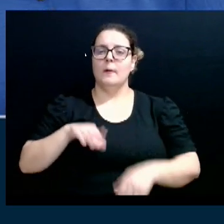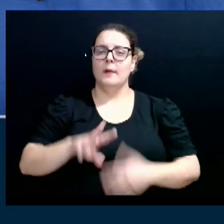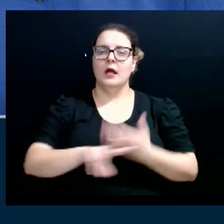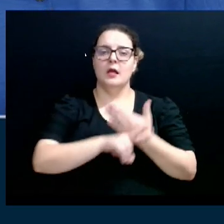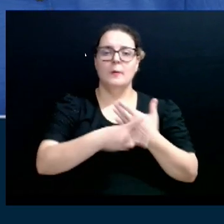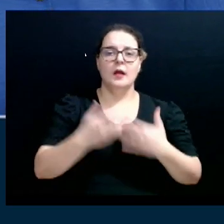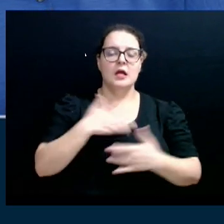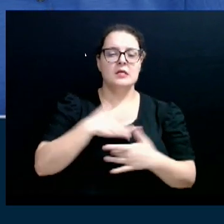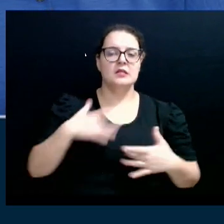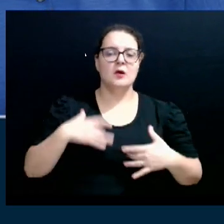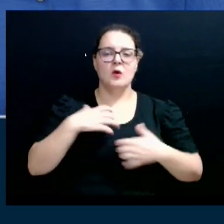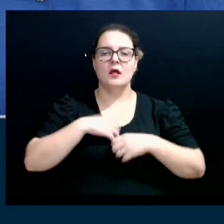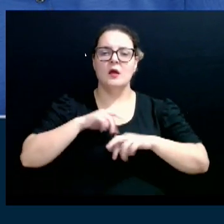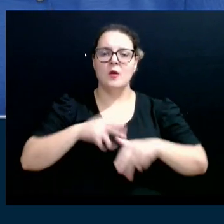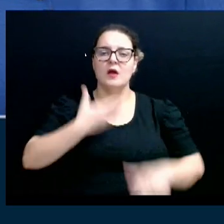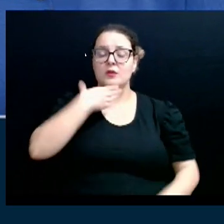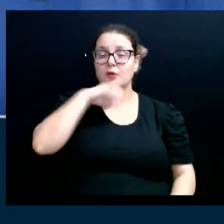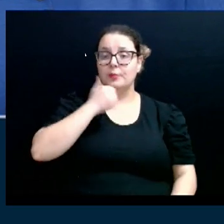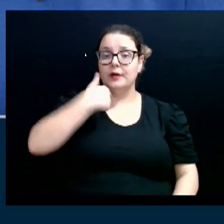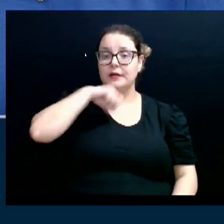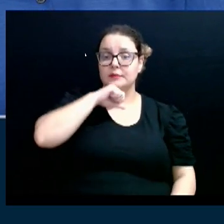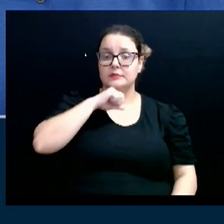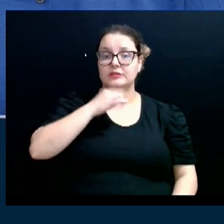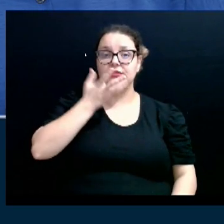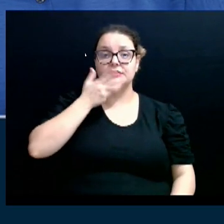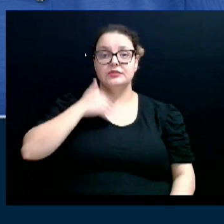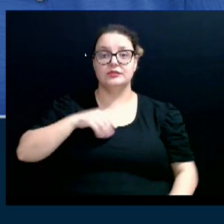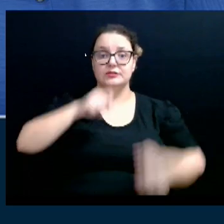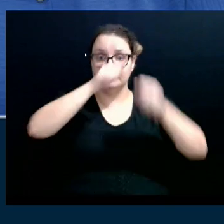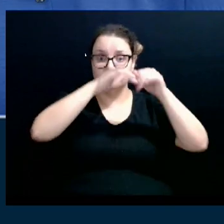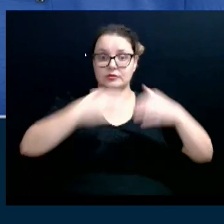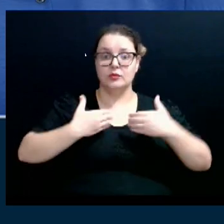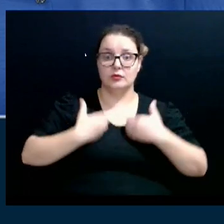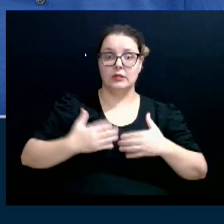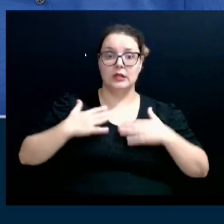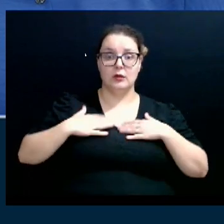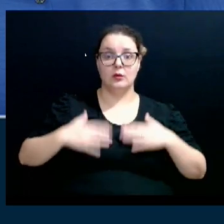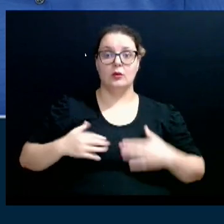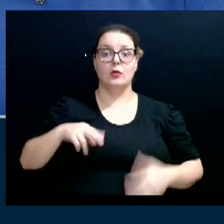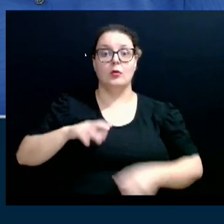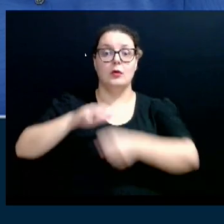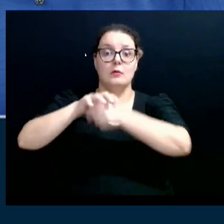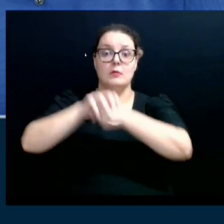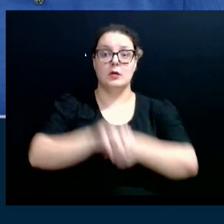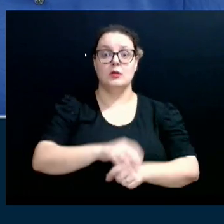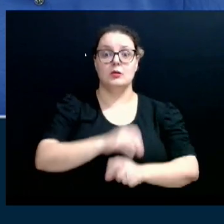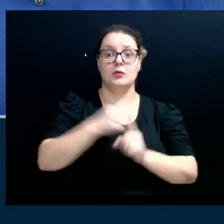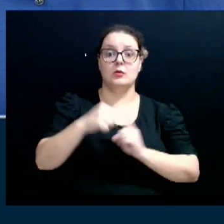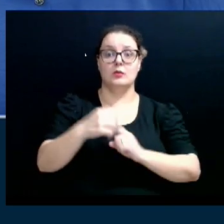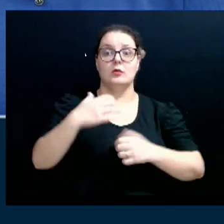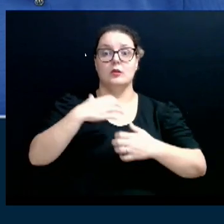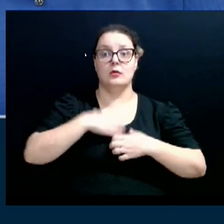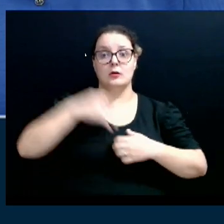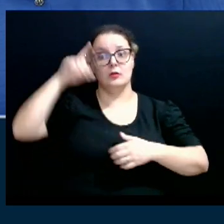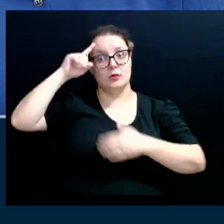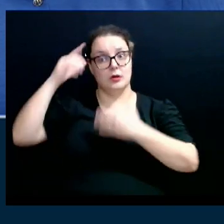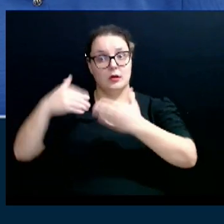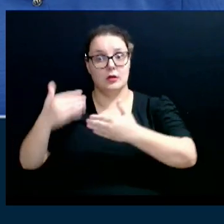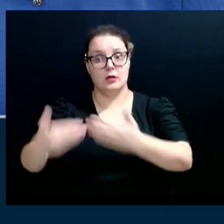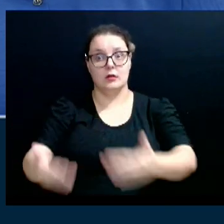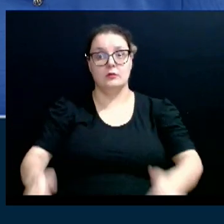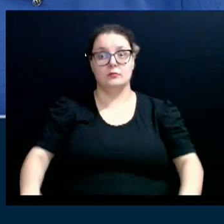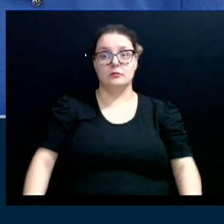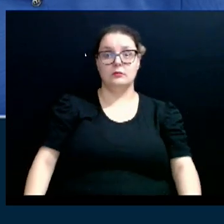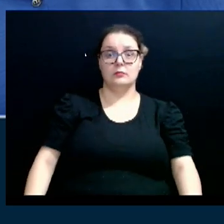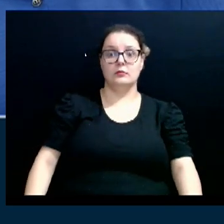dos pais e de crianças autistas? O cansaço físico ou a pressão social e a emoção diária? Vamos lá,